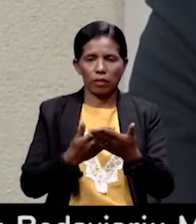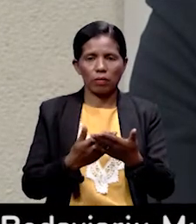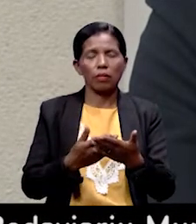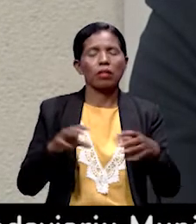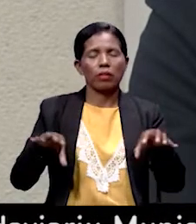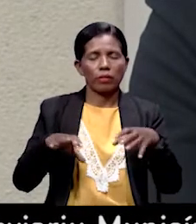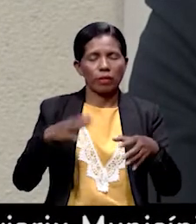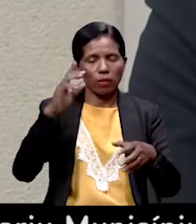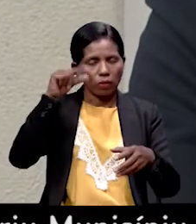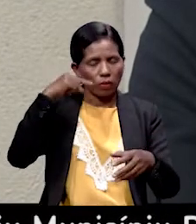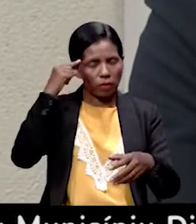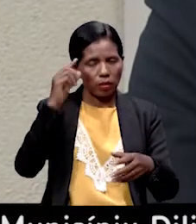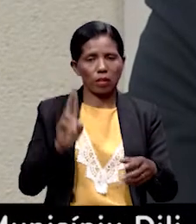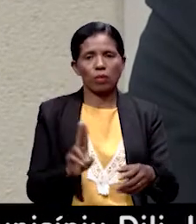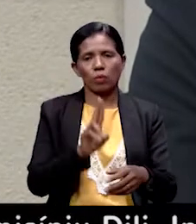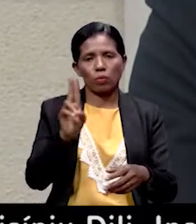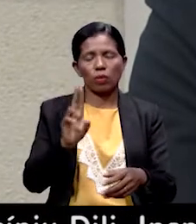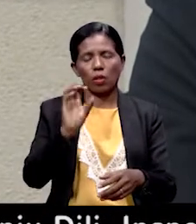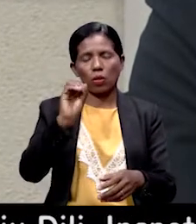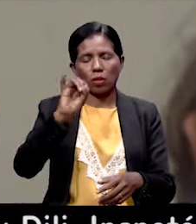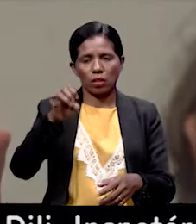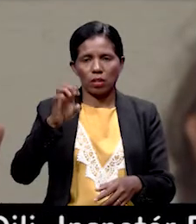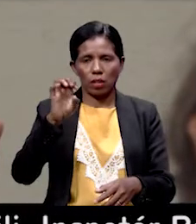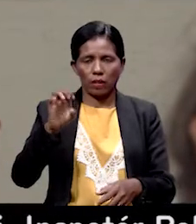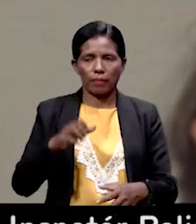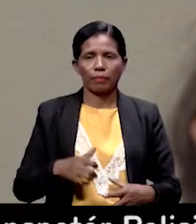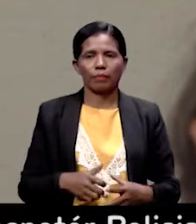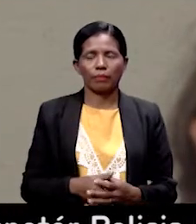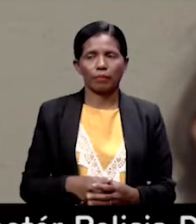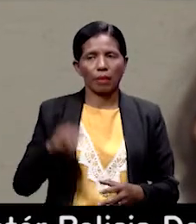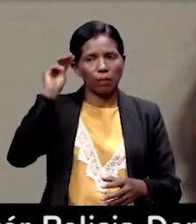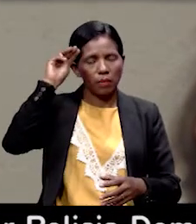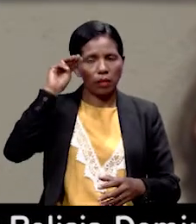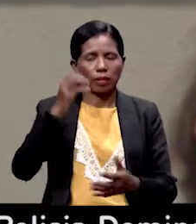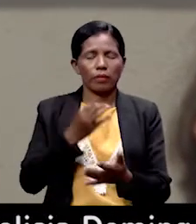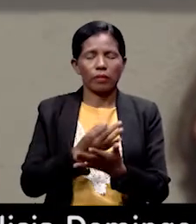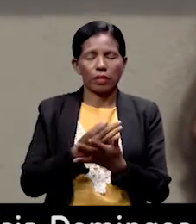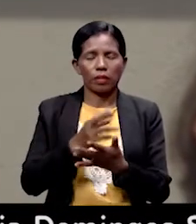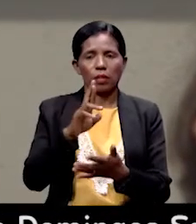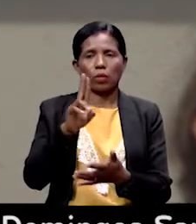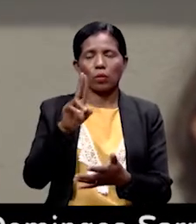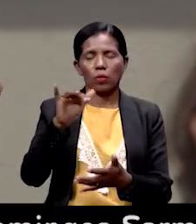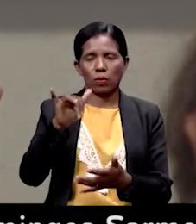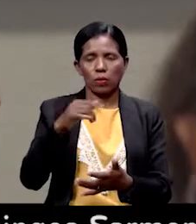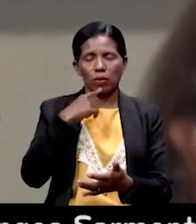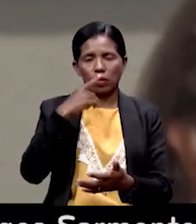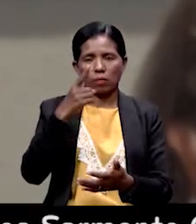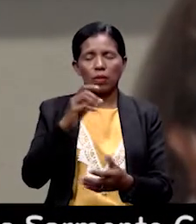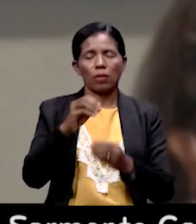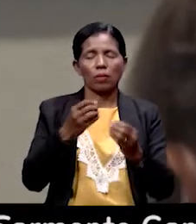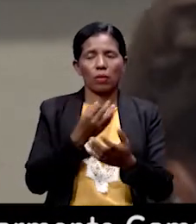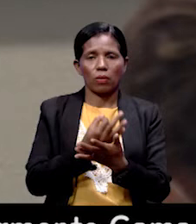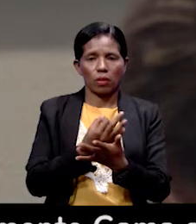e execução orçamento geral do Estado. Ministro Finanças Rui Gomes Hateten, crescimento econômico